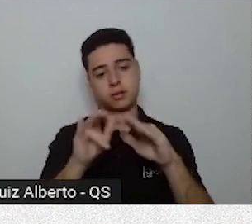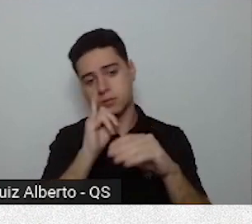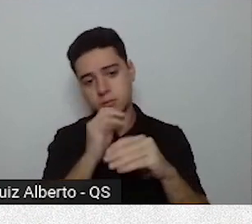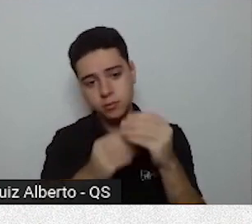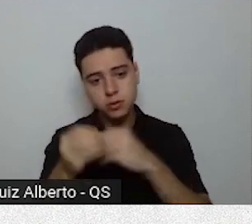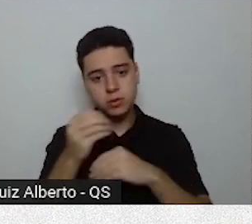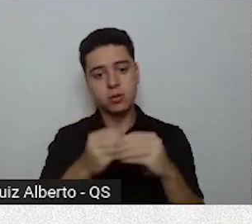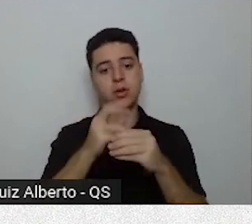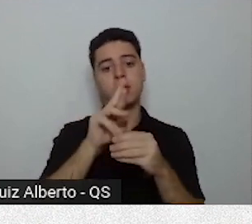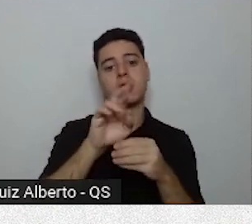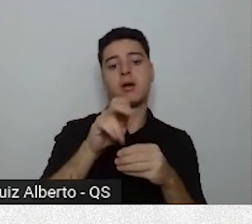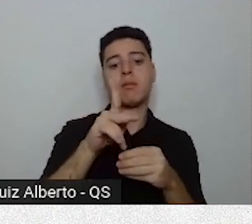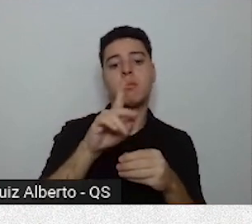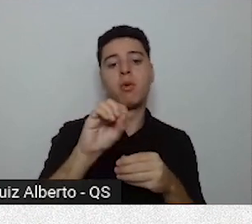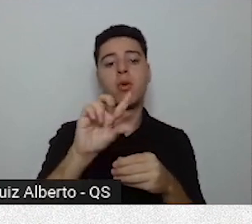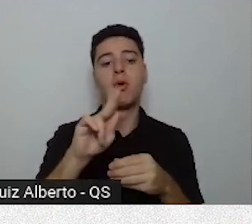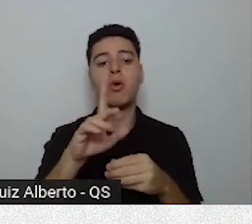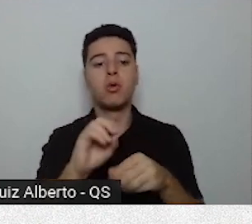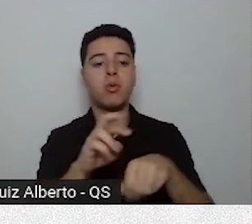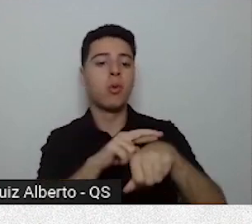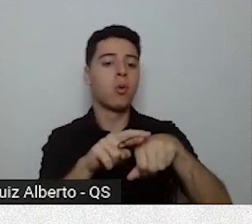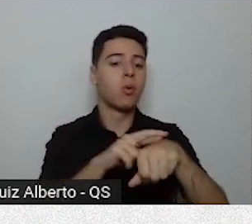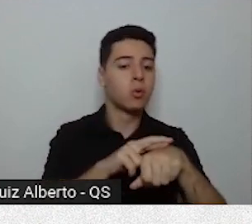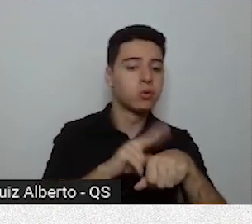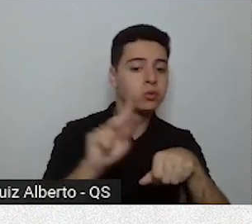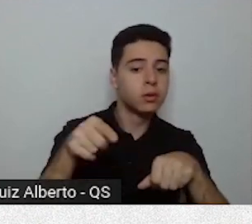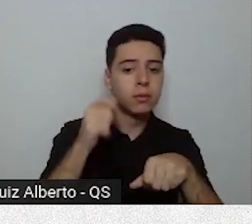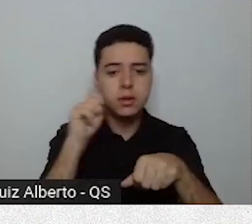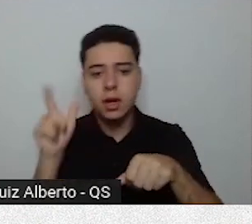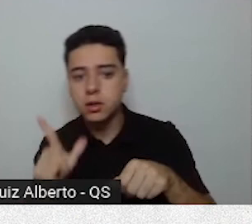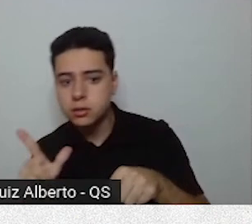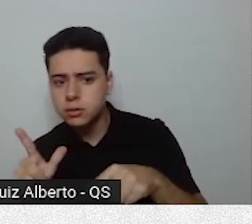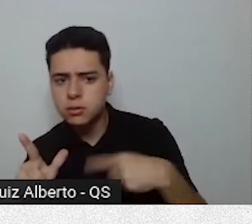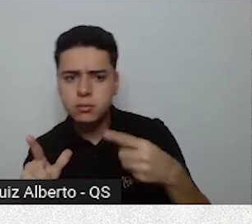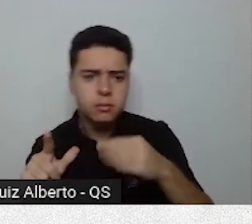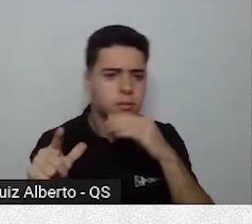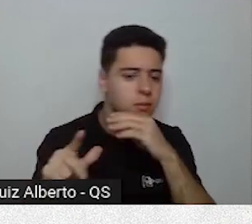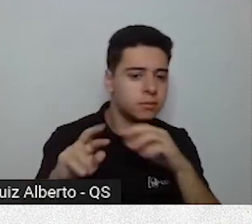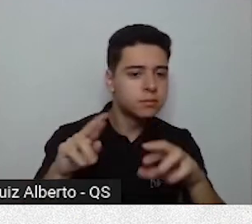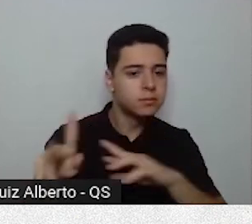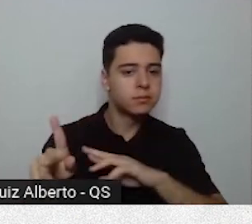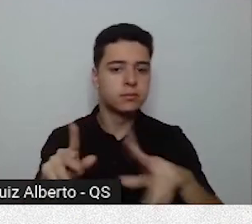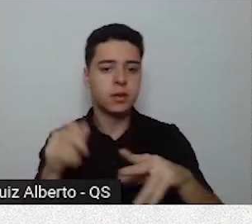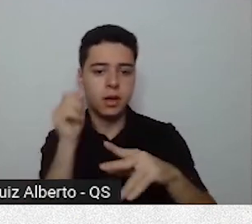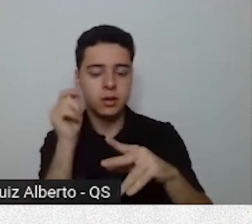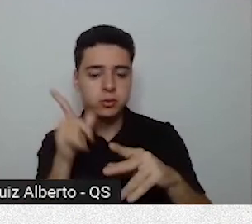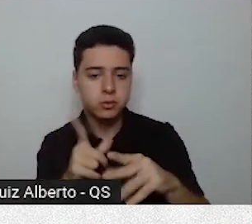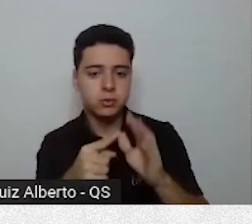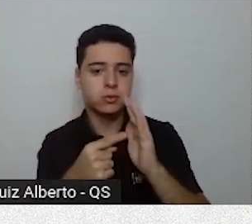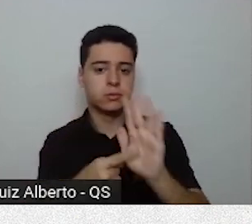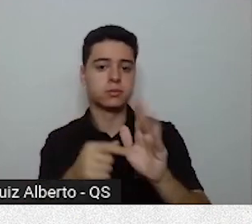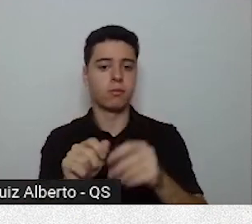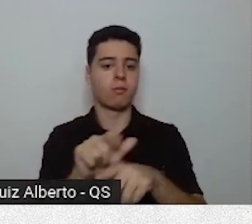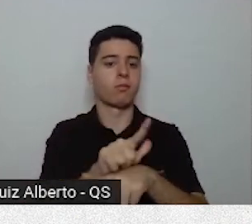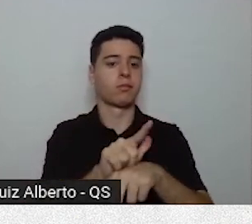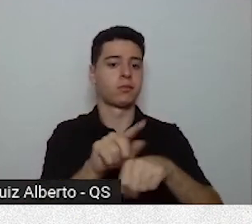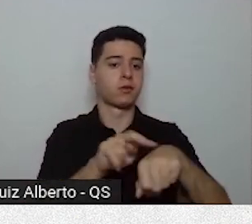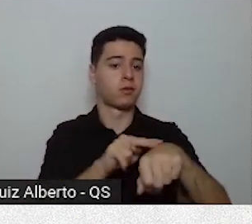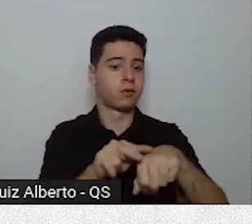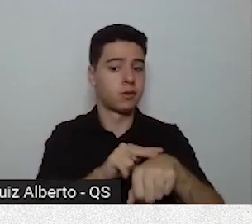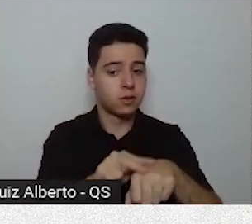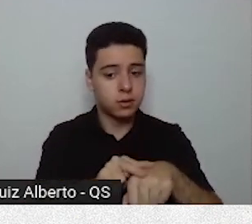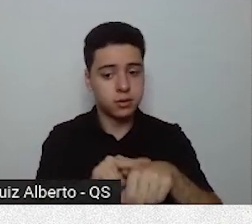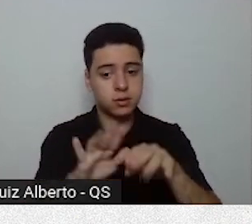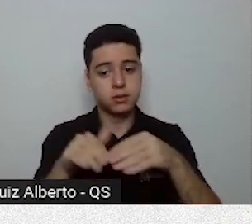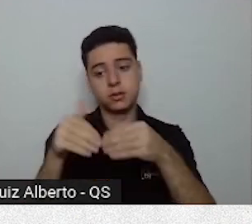fica parecendo rosa e quando seca é azul. Aqui estava parecendo azul, quando secou ficou verde. E esse é